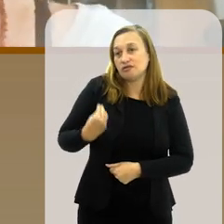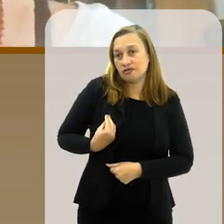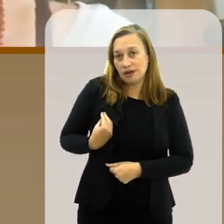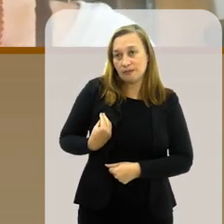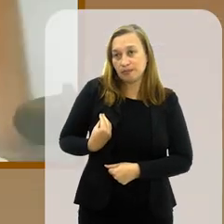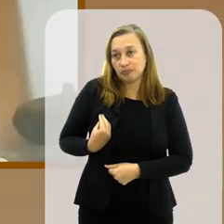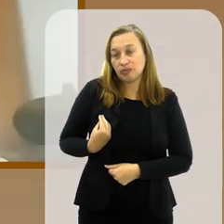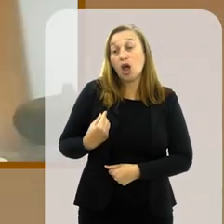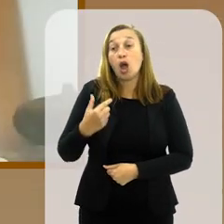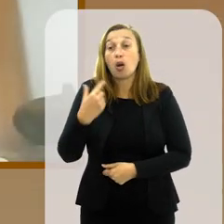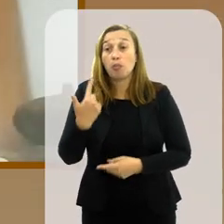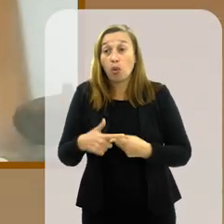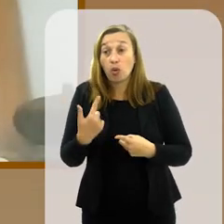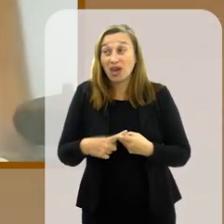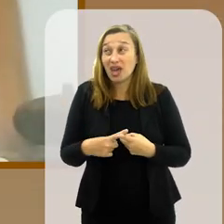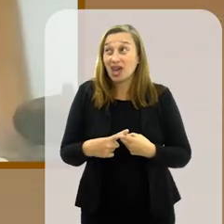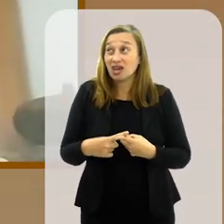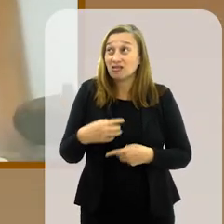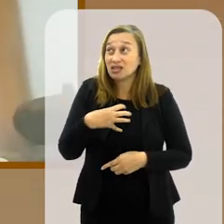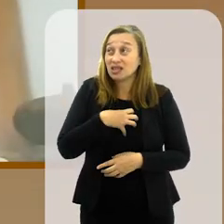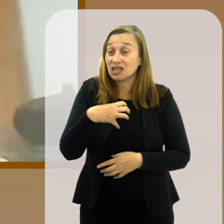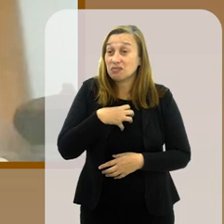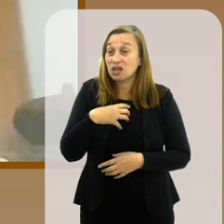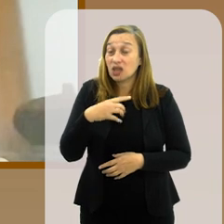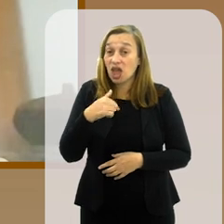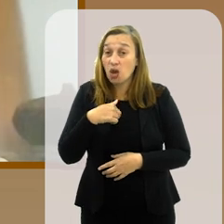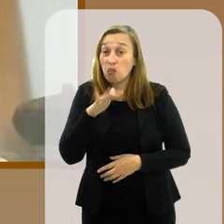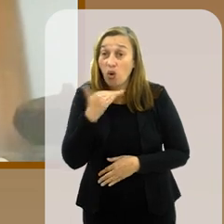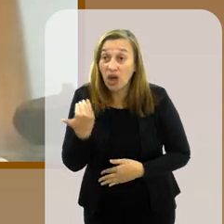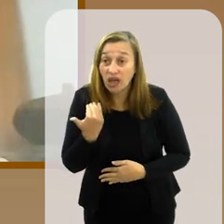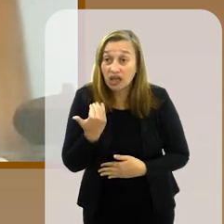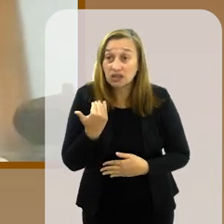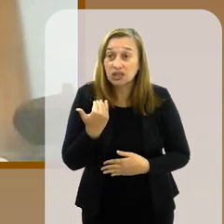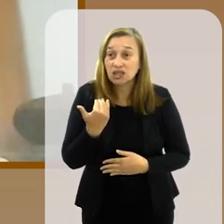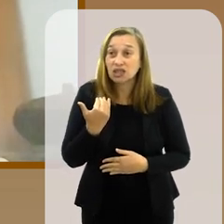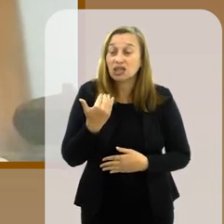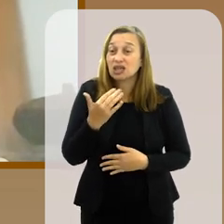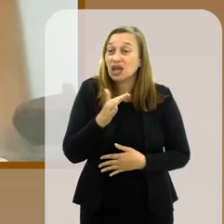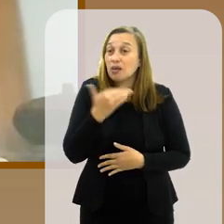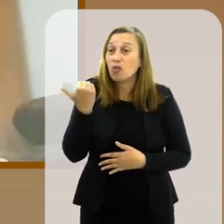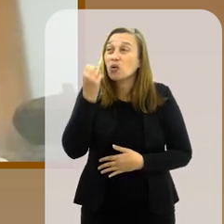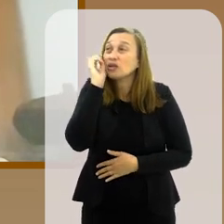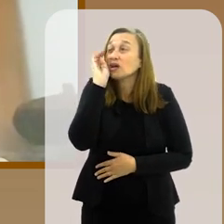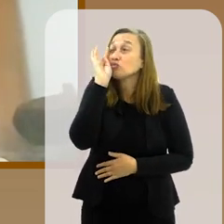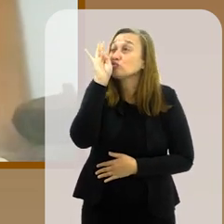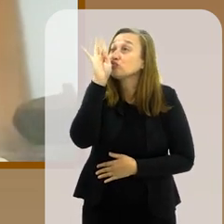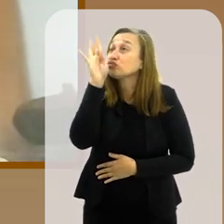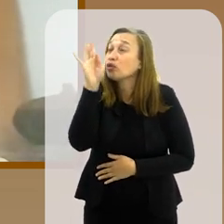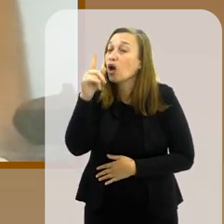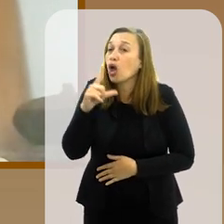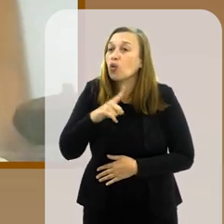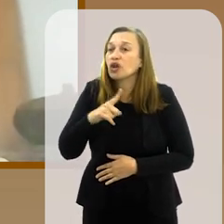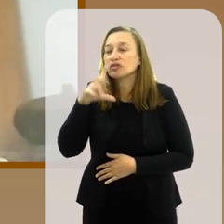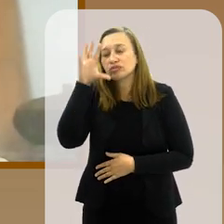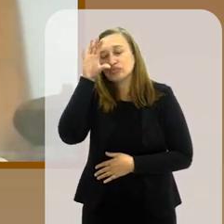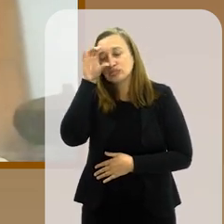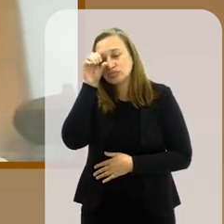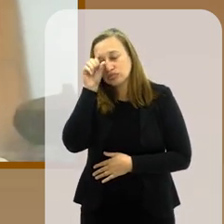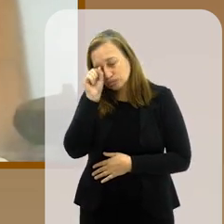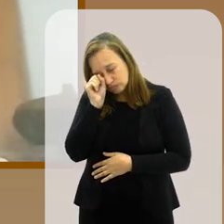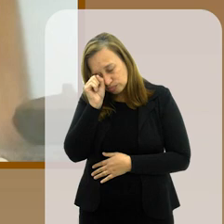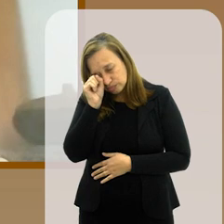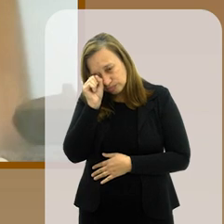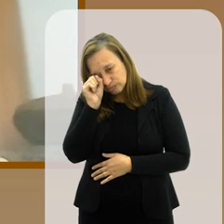estar vivo, porque a minha sensação quando eu estava morrendo era que a morte é um sono, eu ia